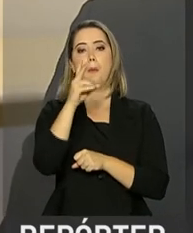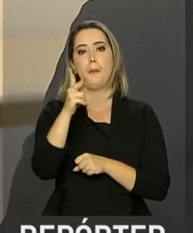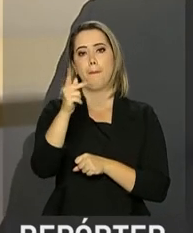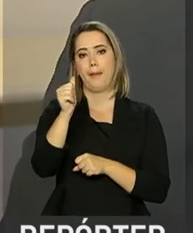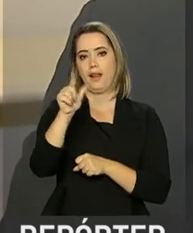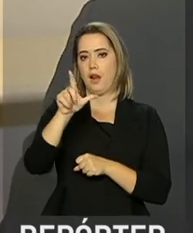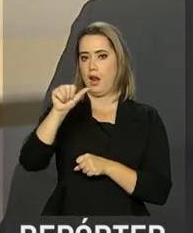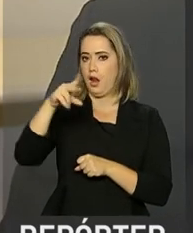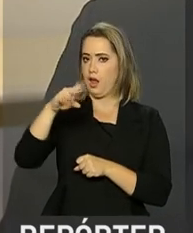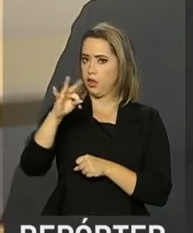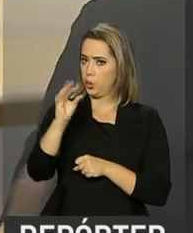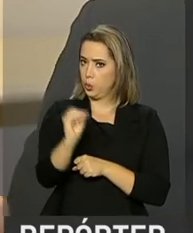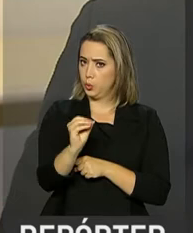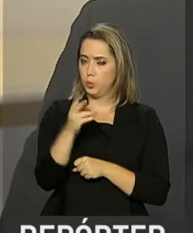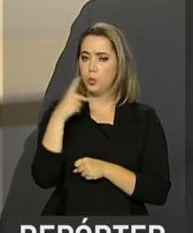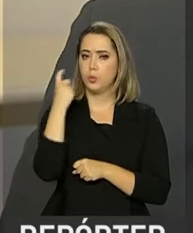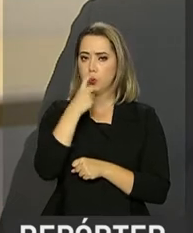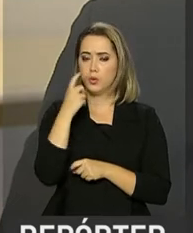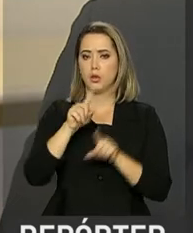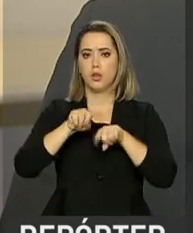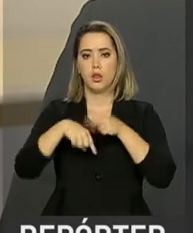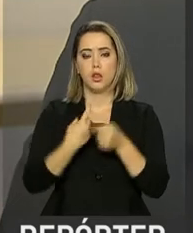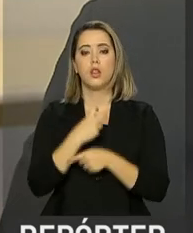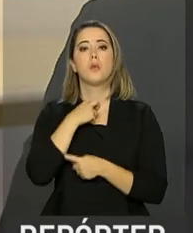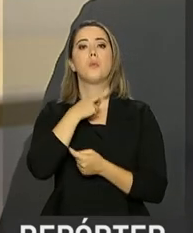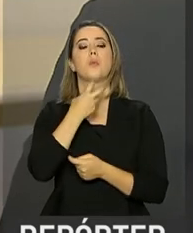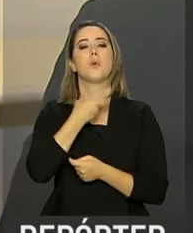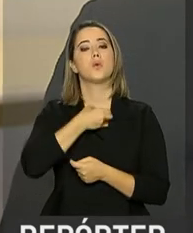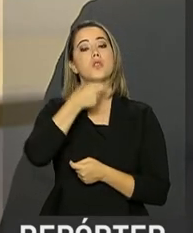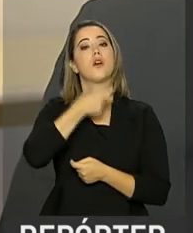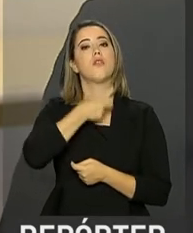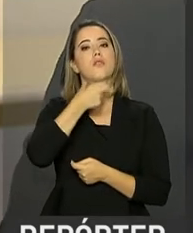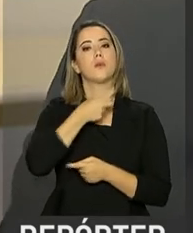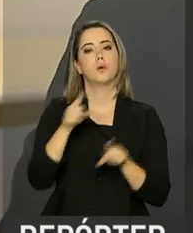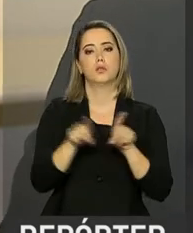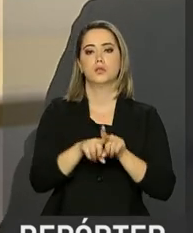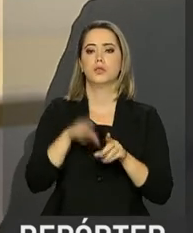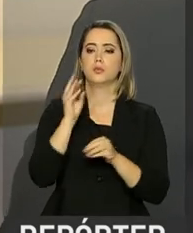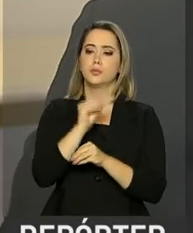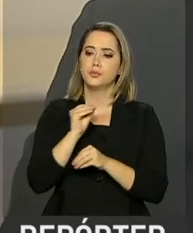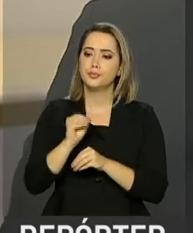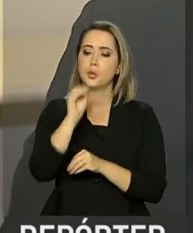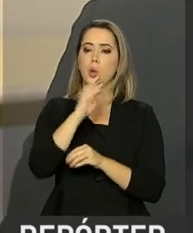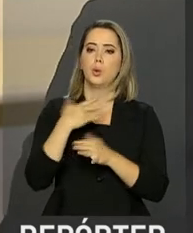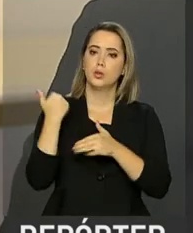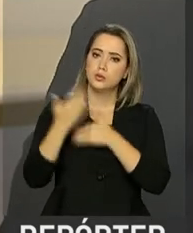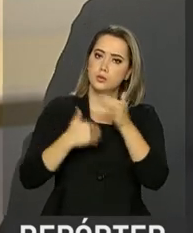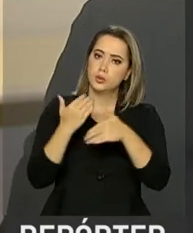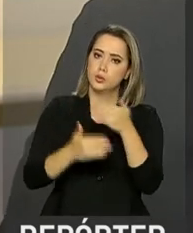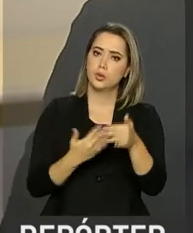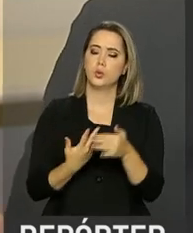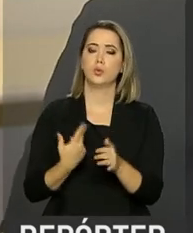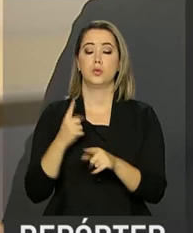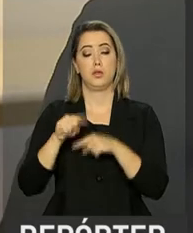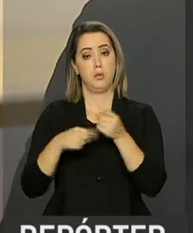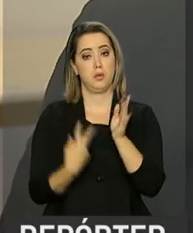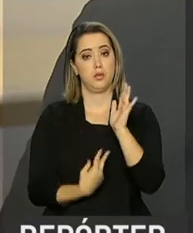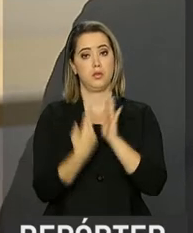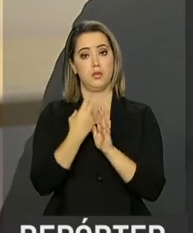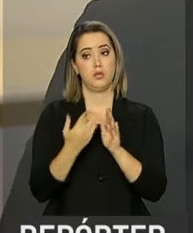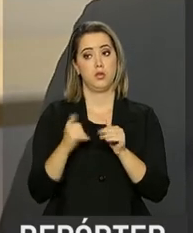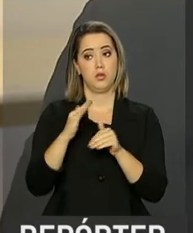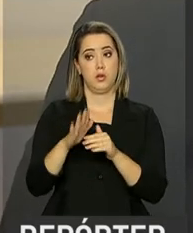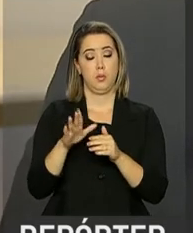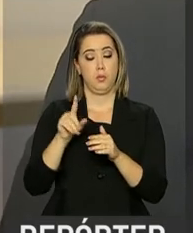consequentemente inicie o tratamento da fome que pegar um tratamento demorado que é um segmento do tratamento cirúrgico ea criança chega na